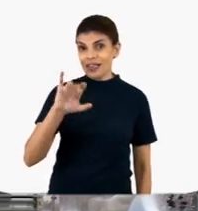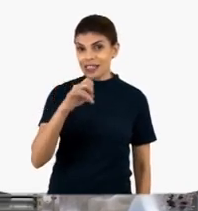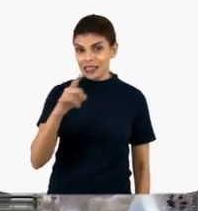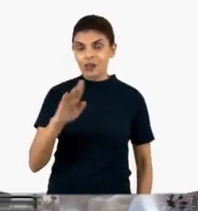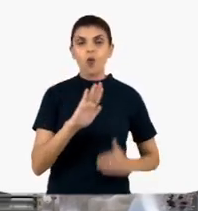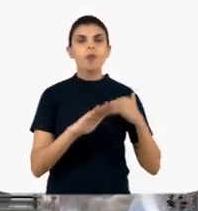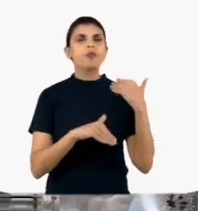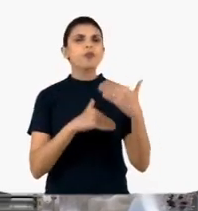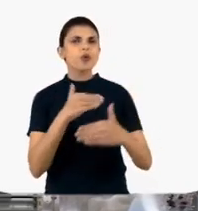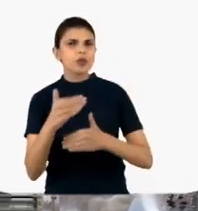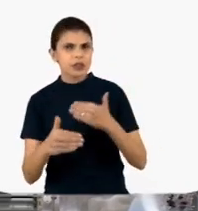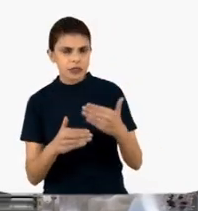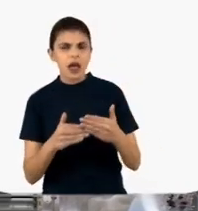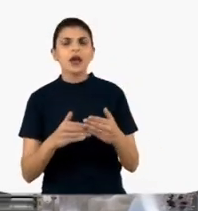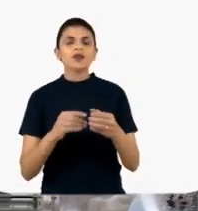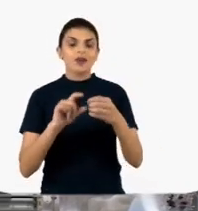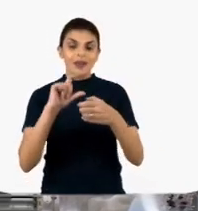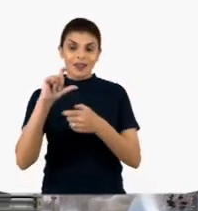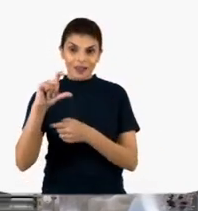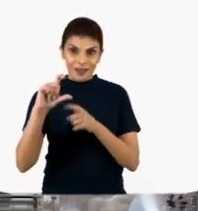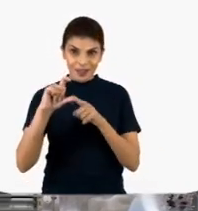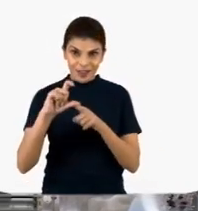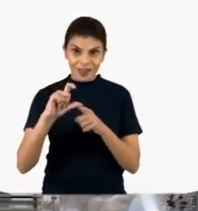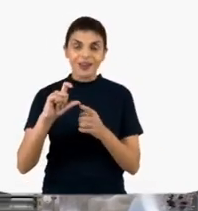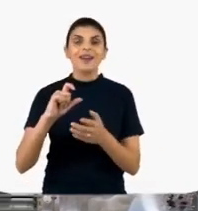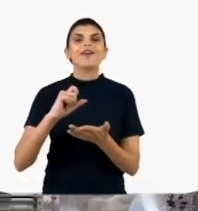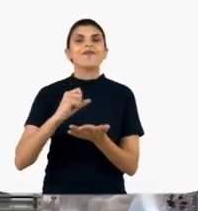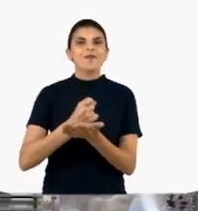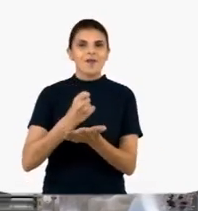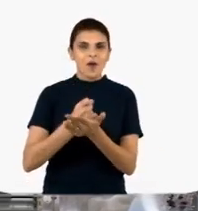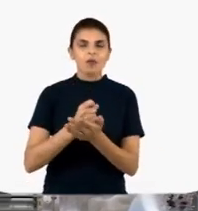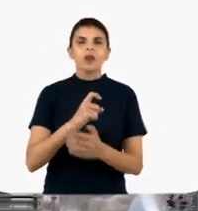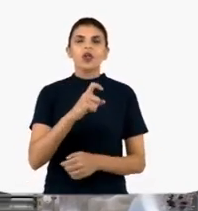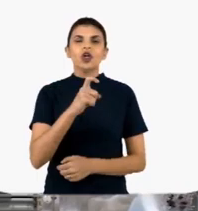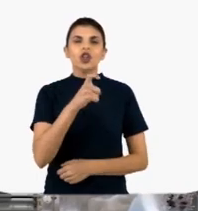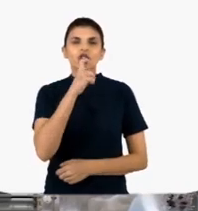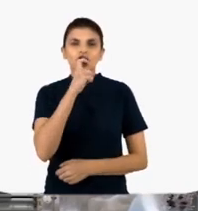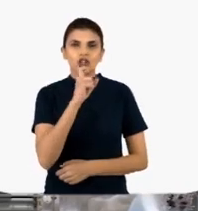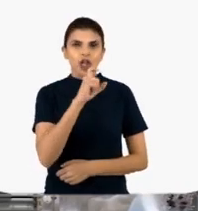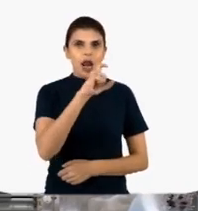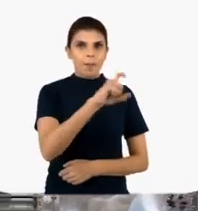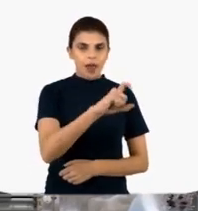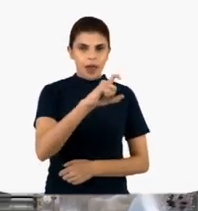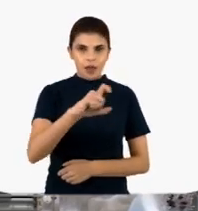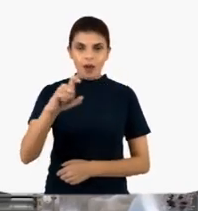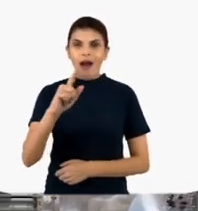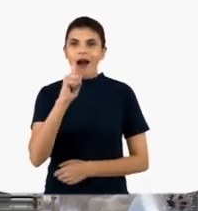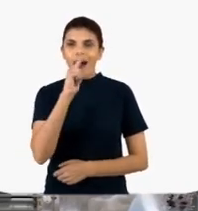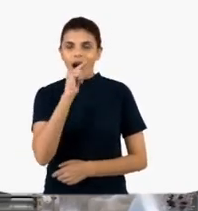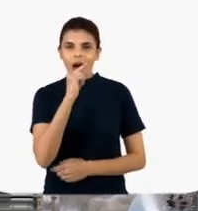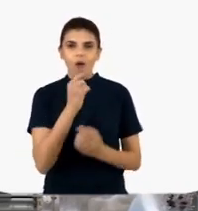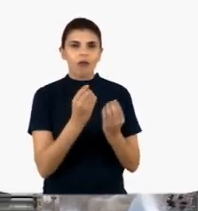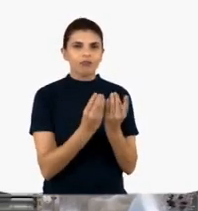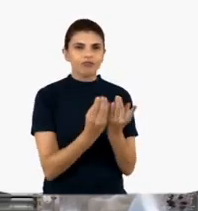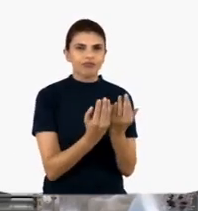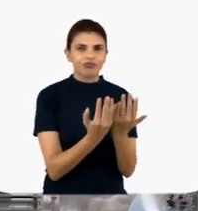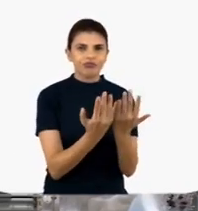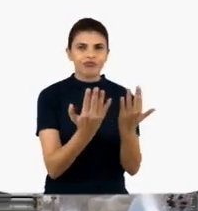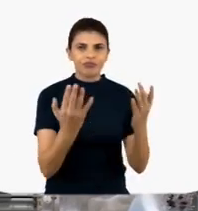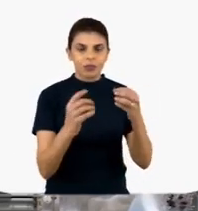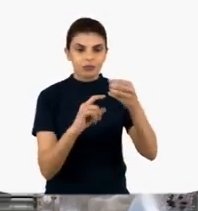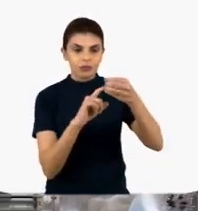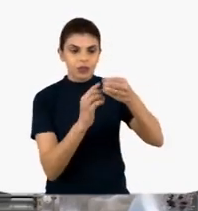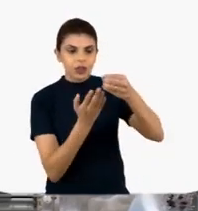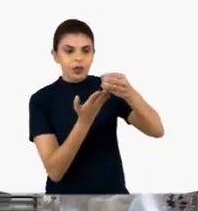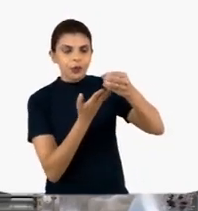um processo onde o biofármaco entra numa câmara de congelamento, a água